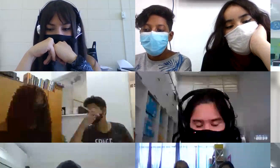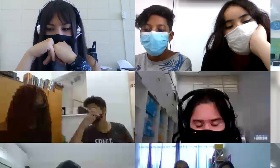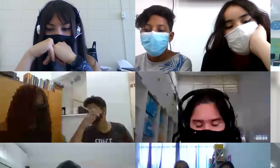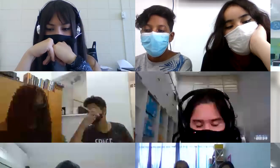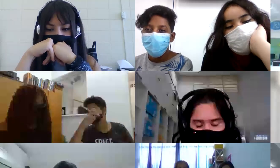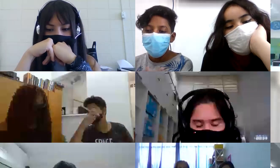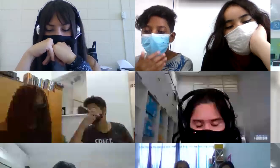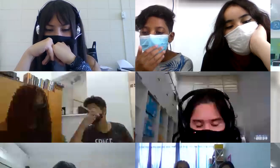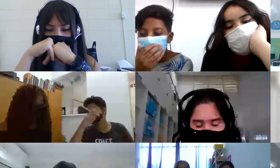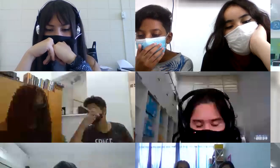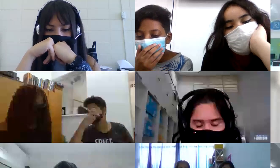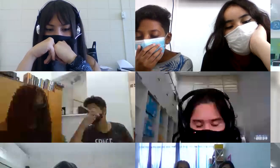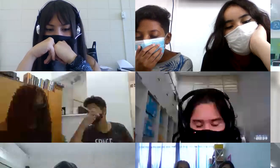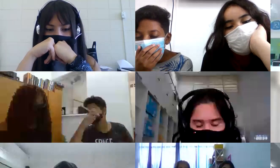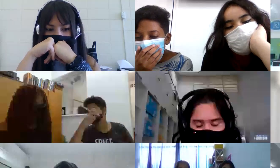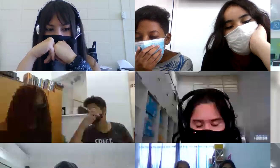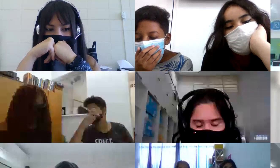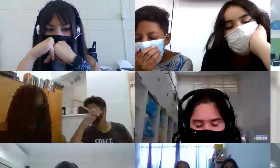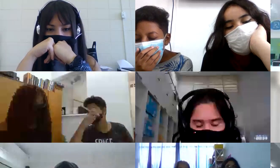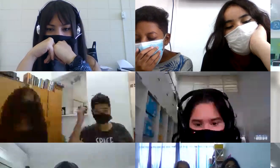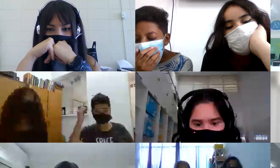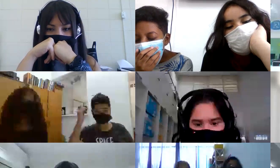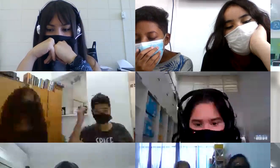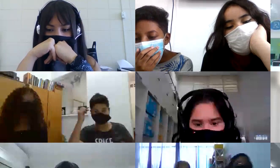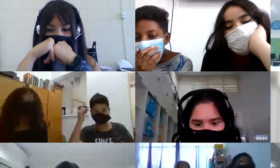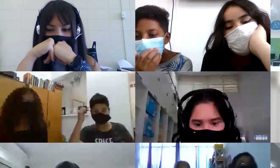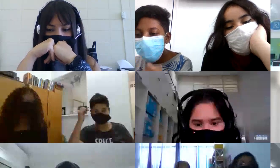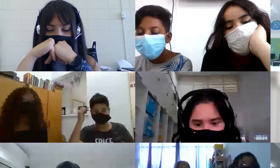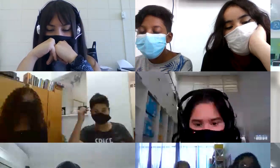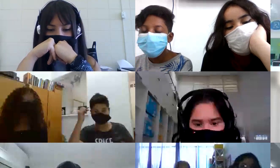Maravilha. Alguém quer comentar mais alguma coisa?